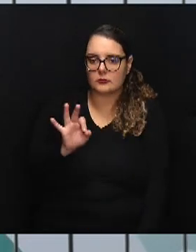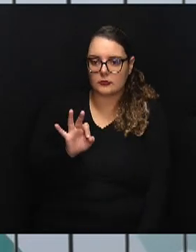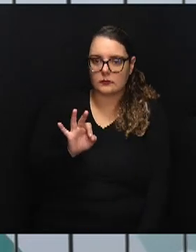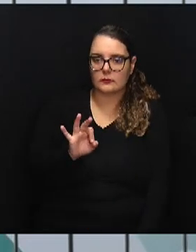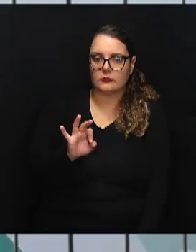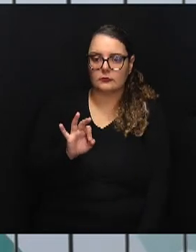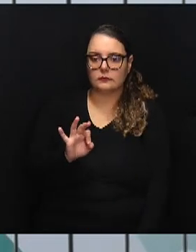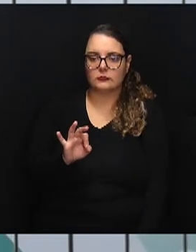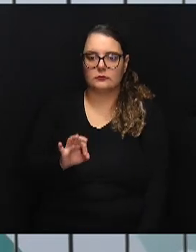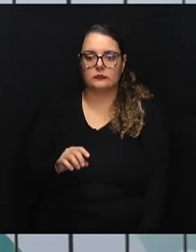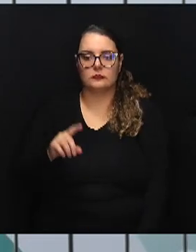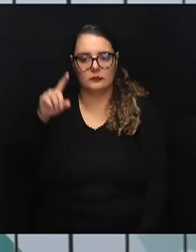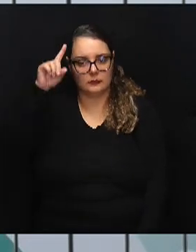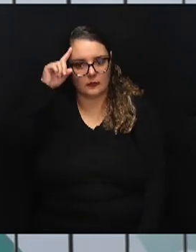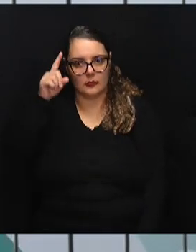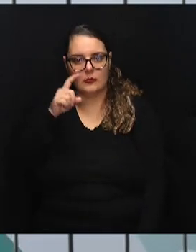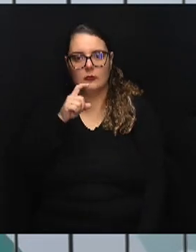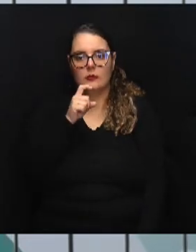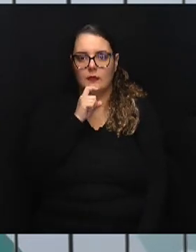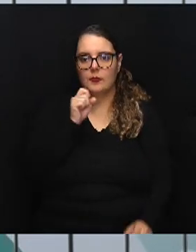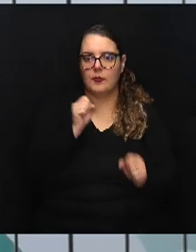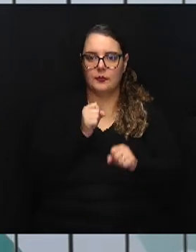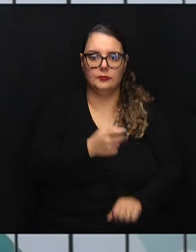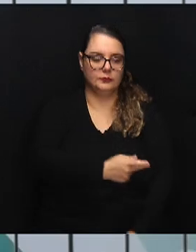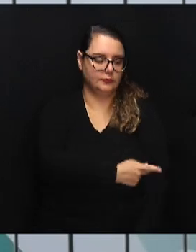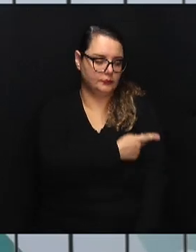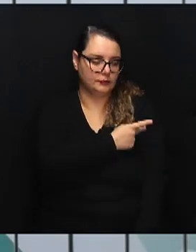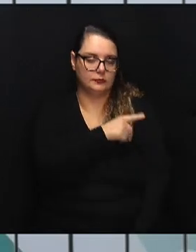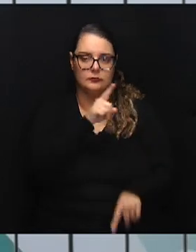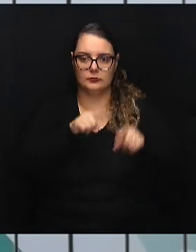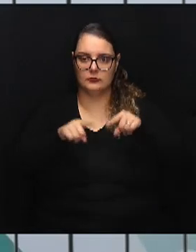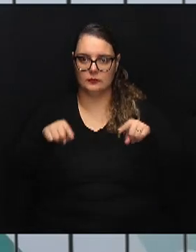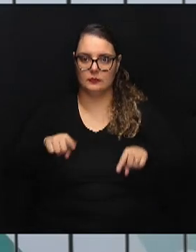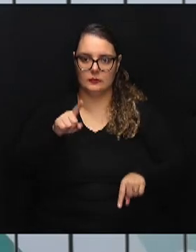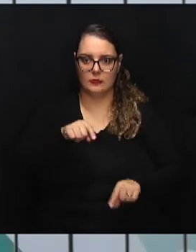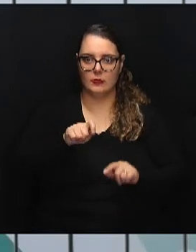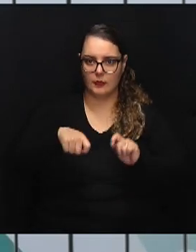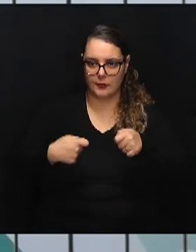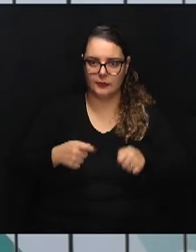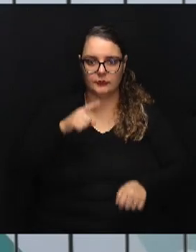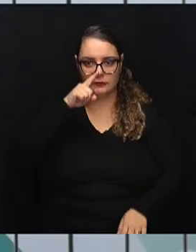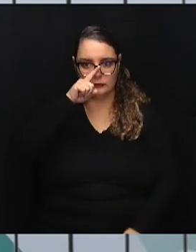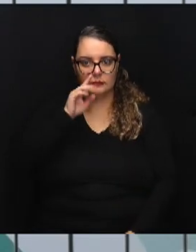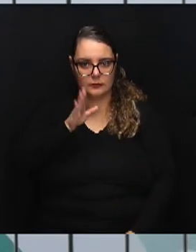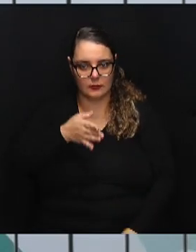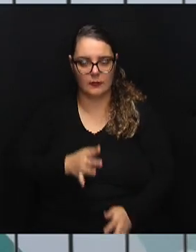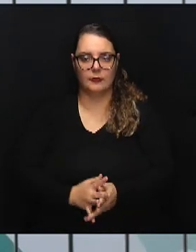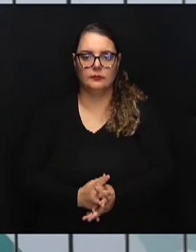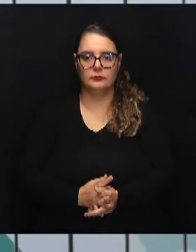tem esses dias de frio, a pressão começa a oscilar. Isso é um sinal de risco já?